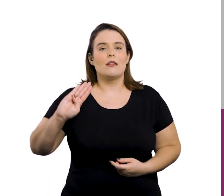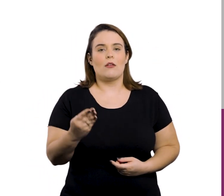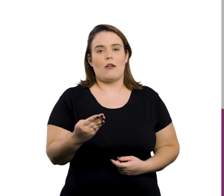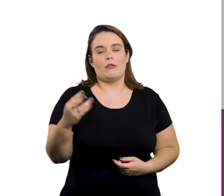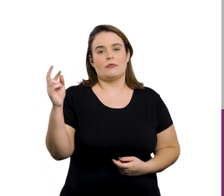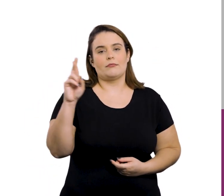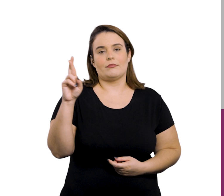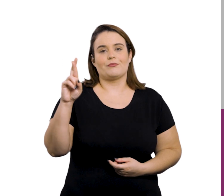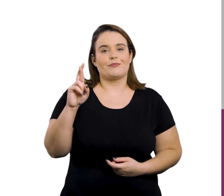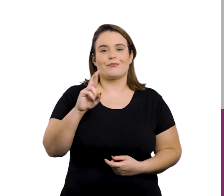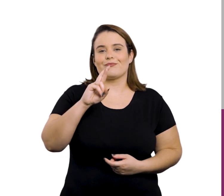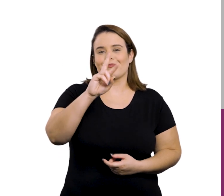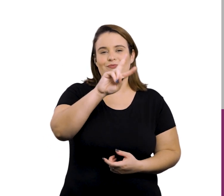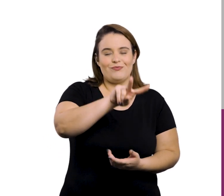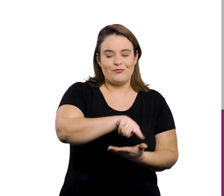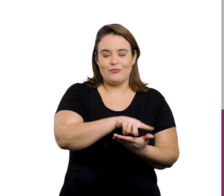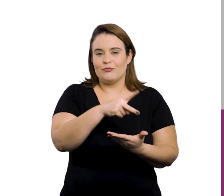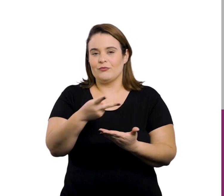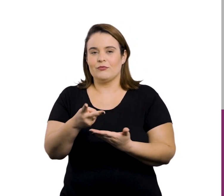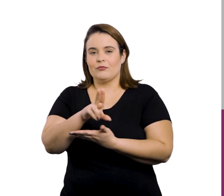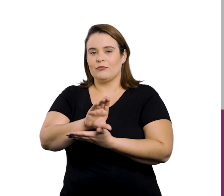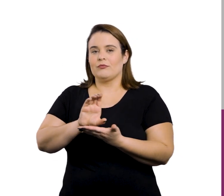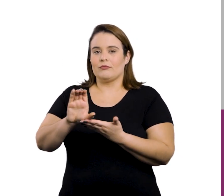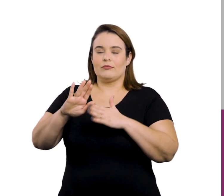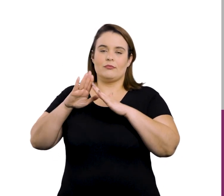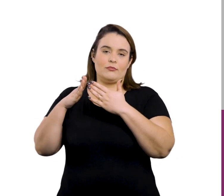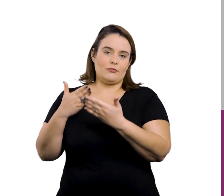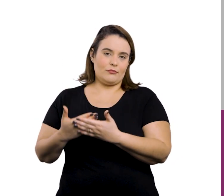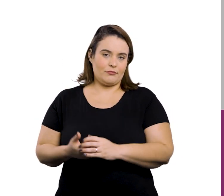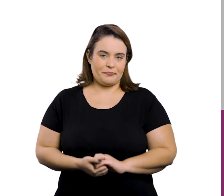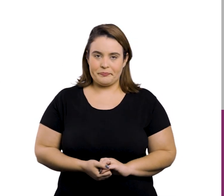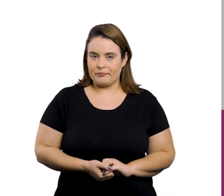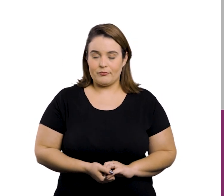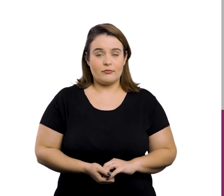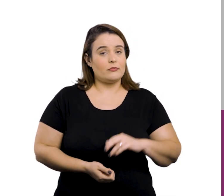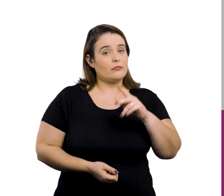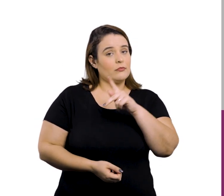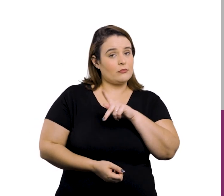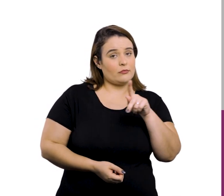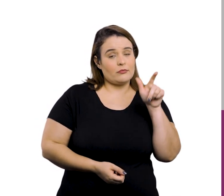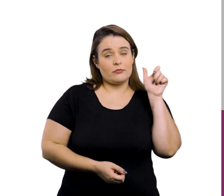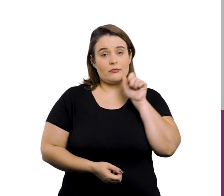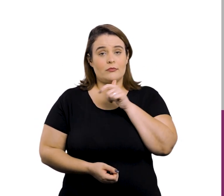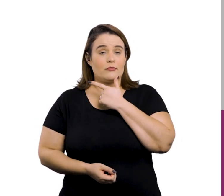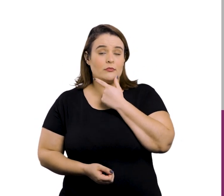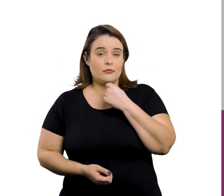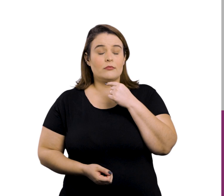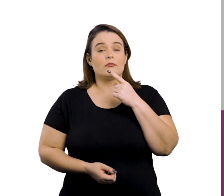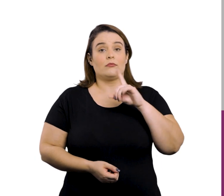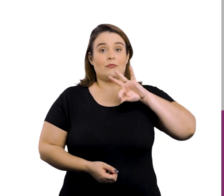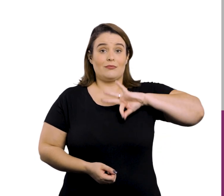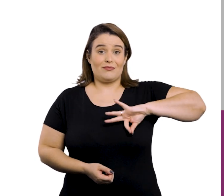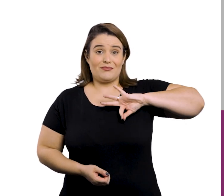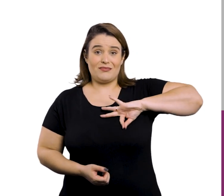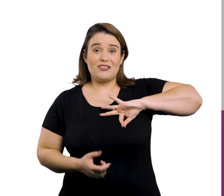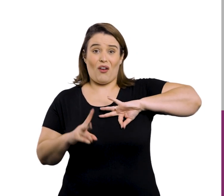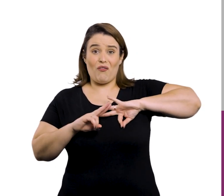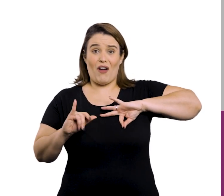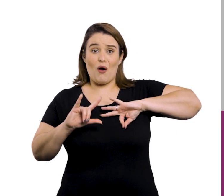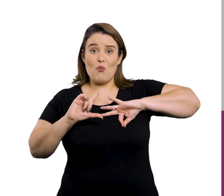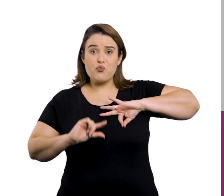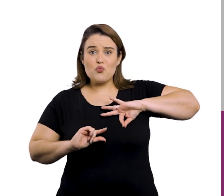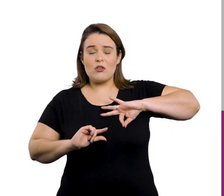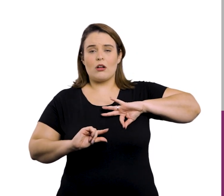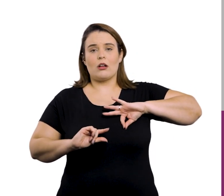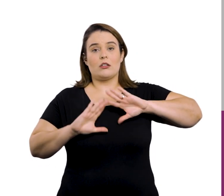Se isso acontecer, 14 bilhões de reais não vão ser repassados às escolas. Professoras e professores vão